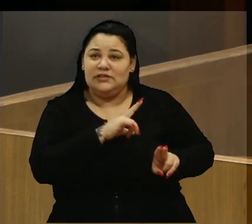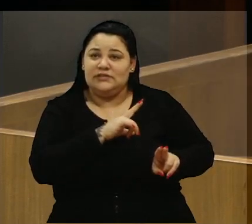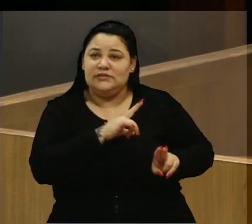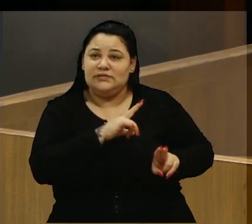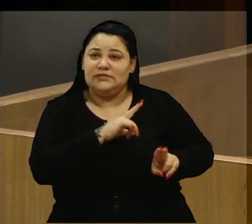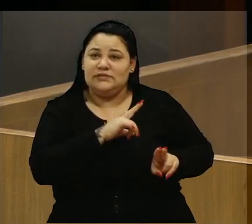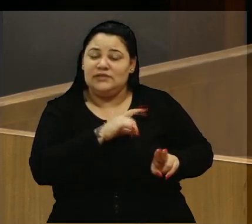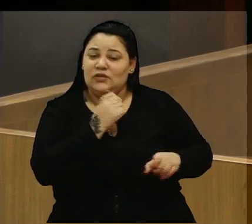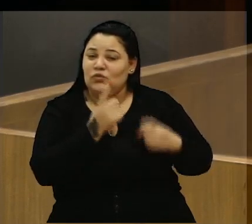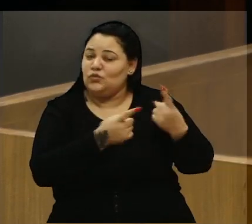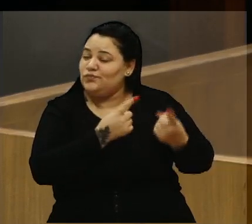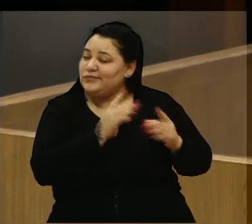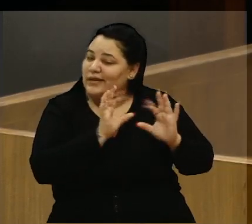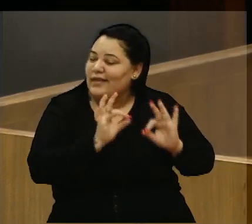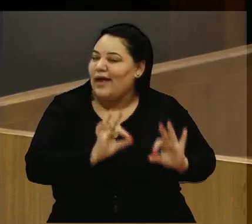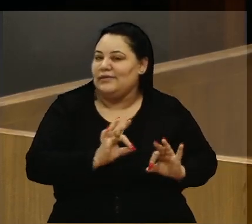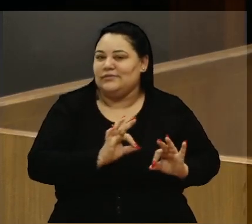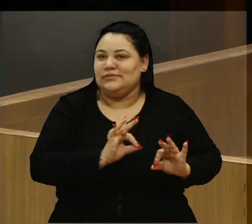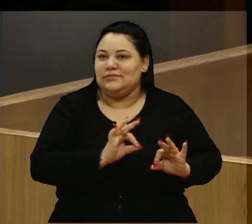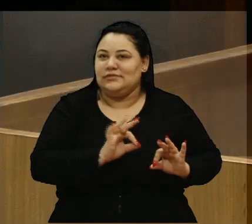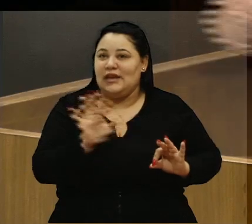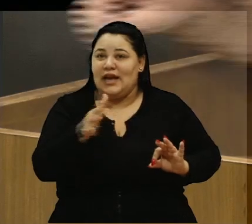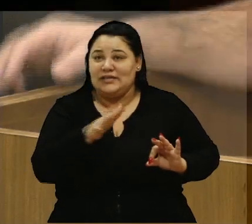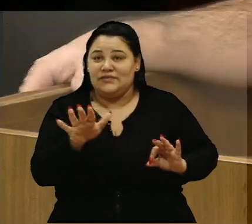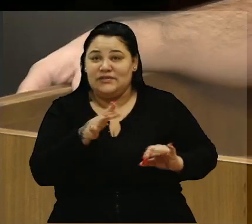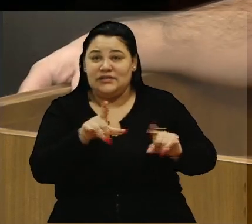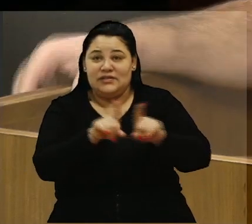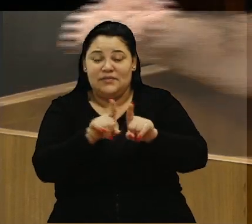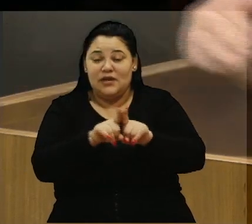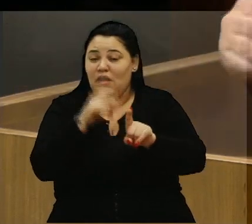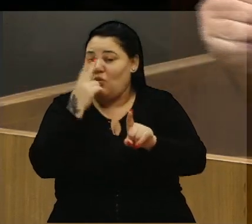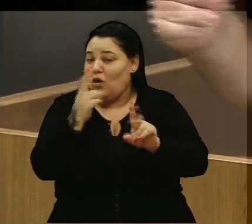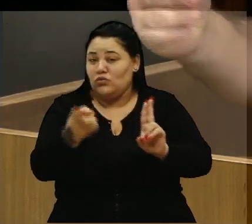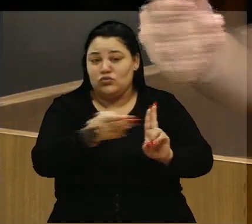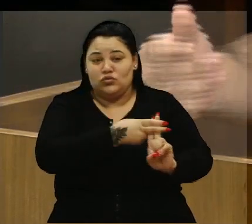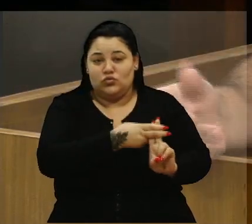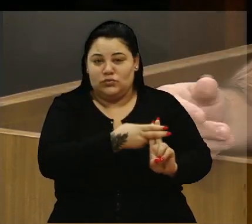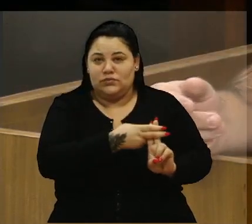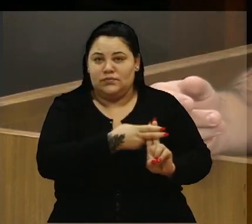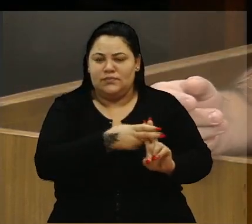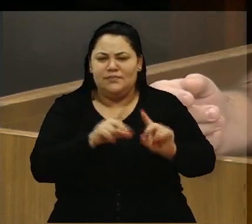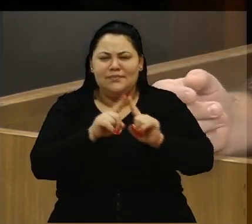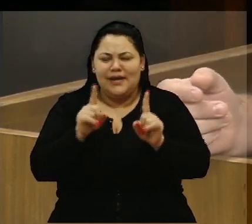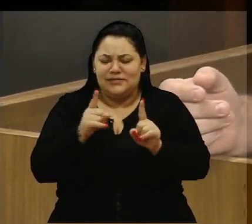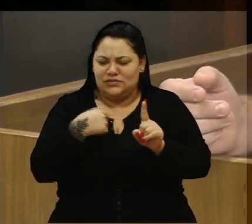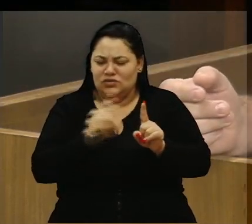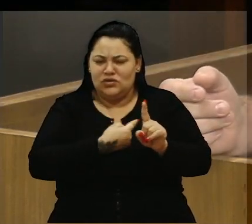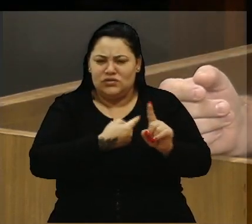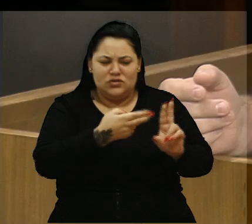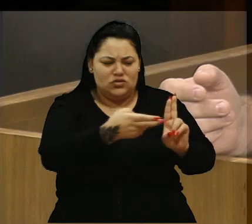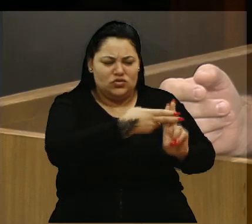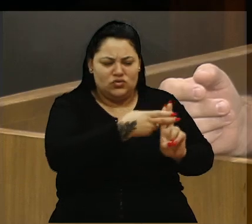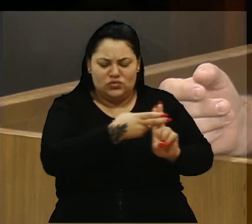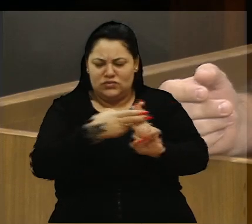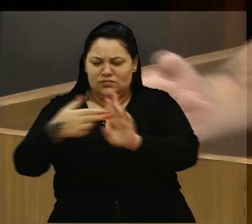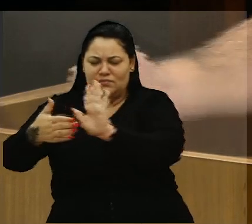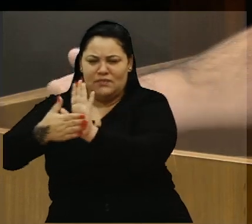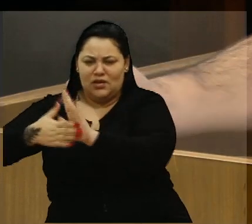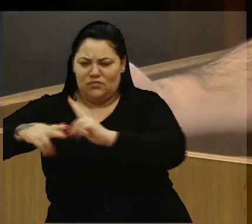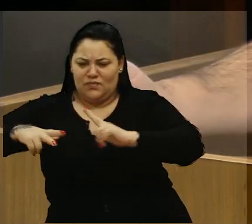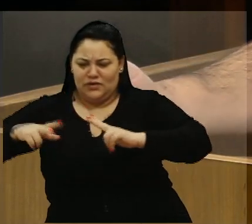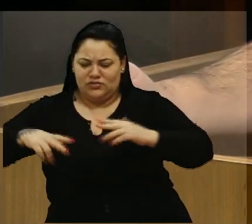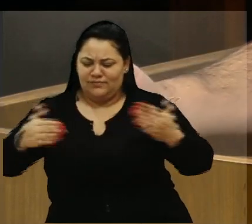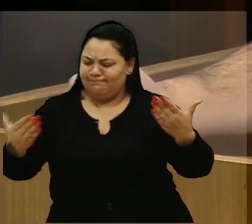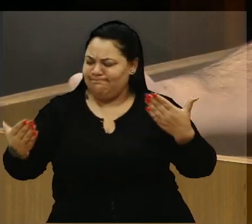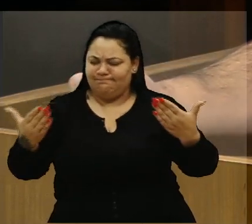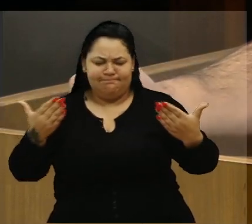poréns, né, muitas vezes, tanto quanto o SUS. Mas se a gente for comparar o SUS e o plano